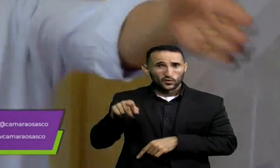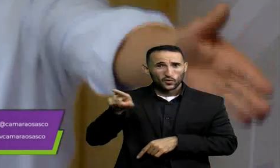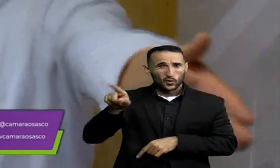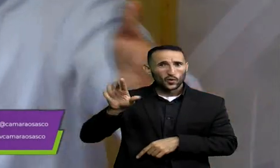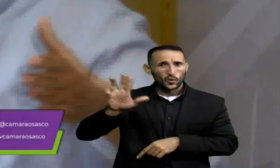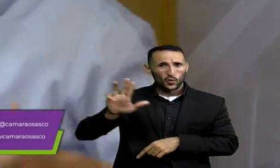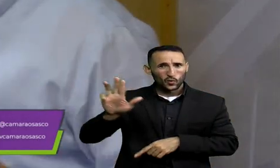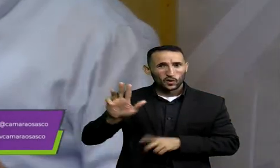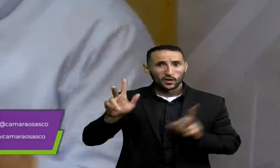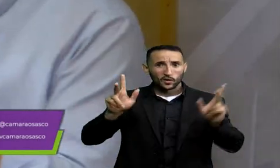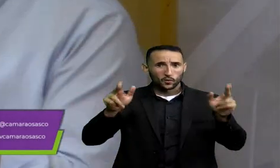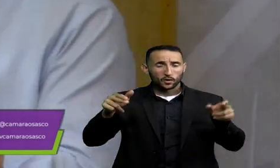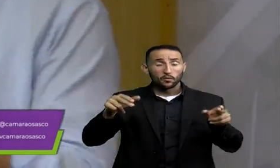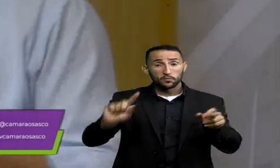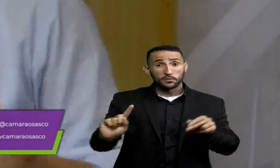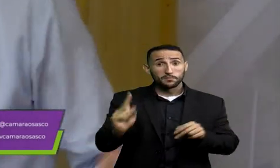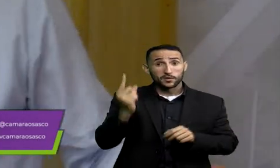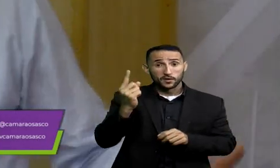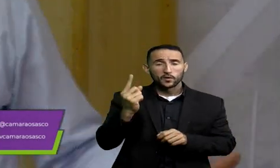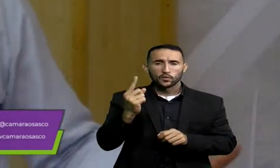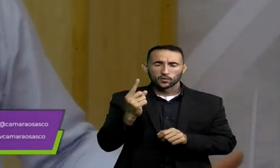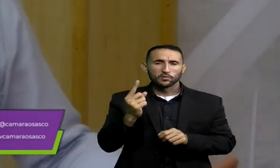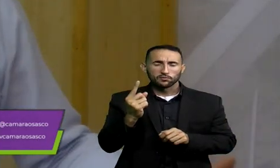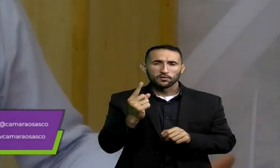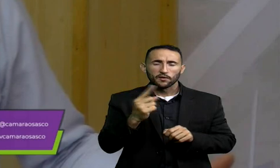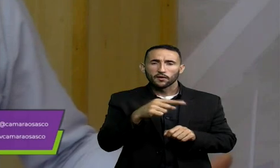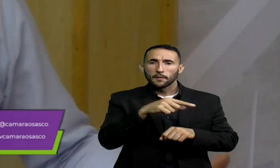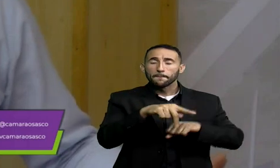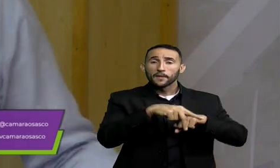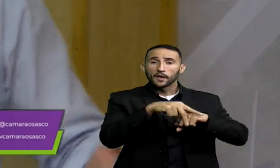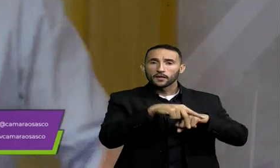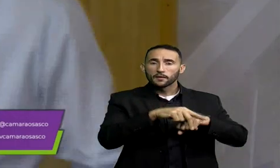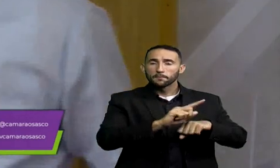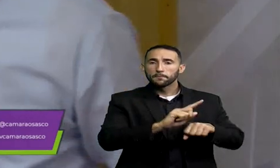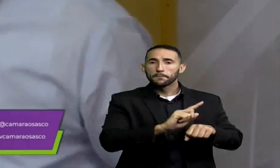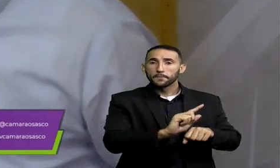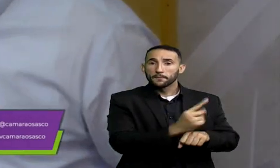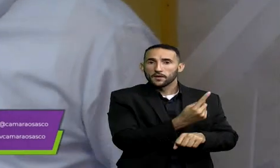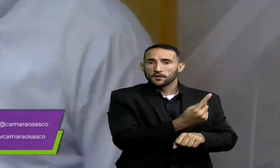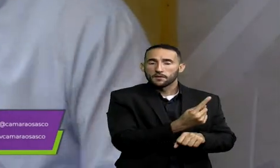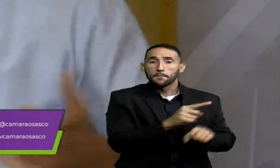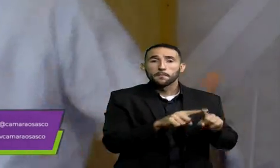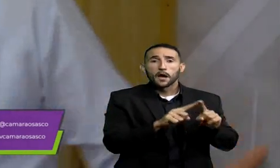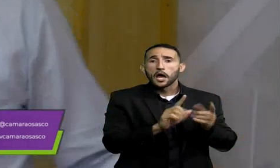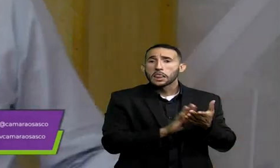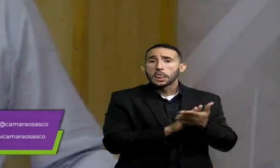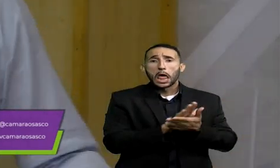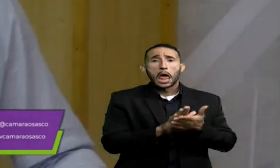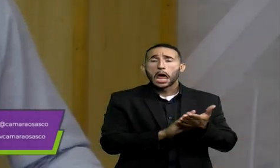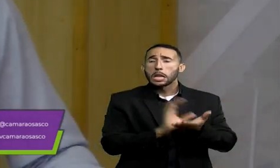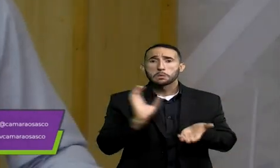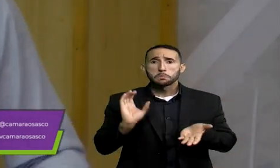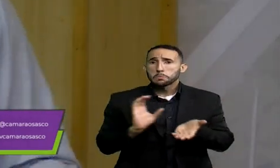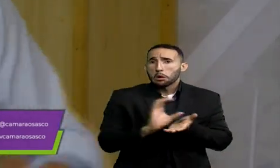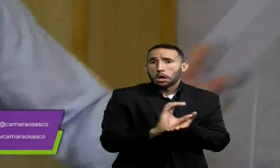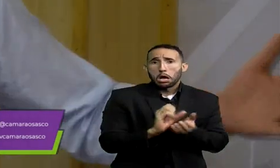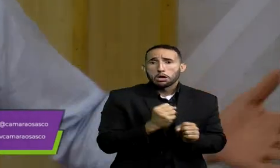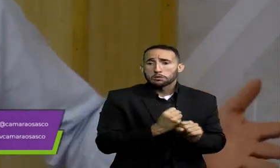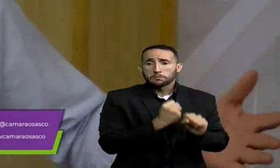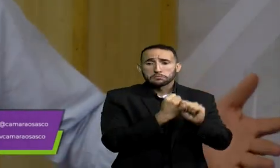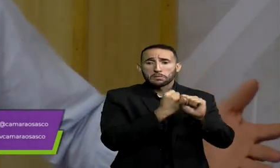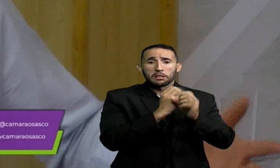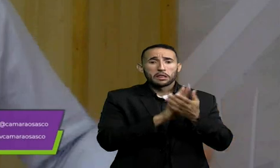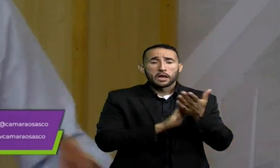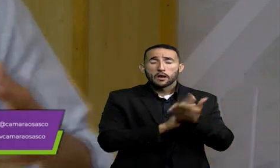mesmo que PIS a pedra fundamental há quase 20 anos atrás e que não mandou recurso não se preocupou com isso a Universidade